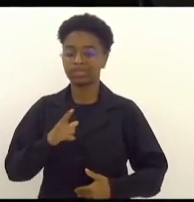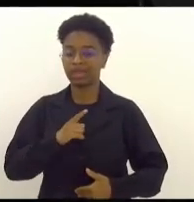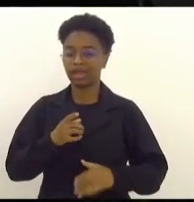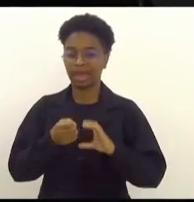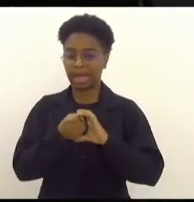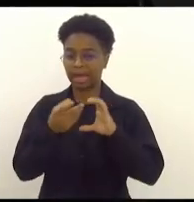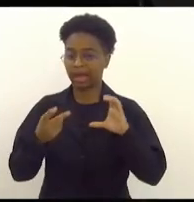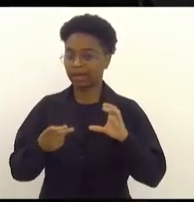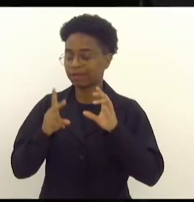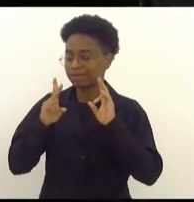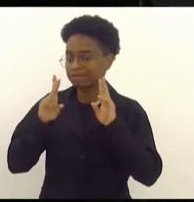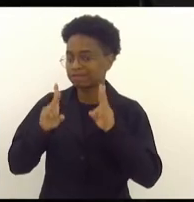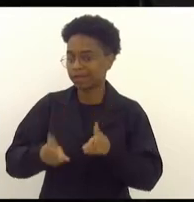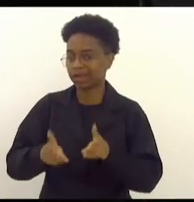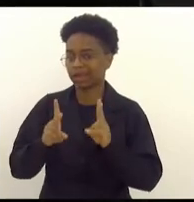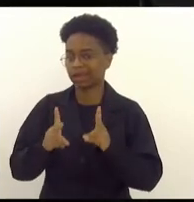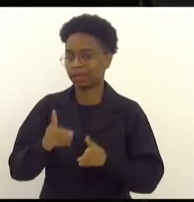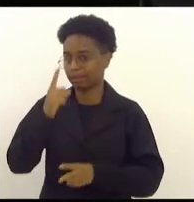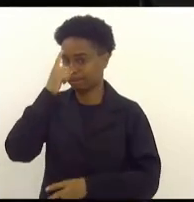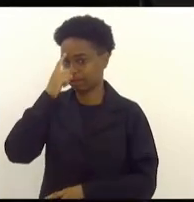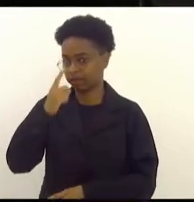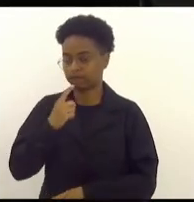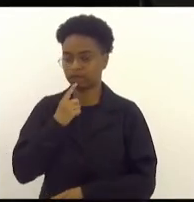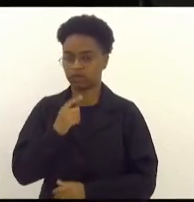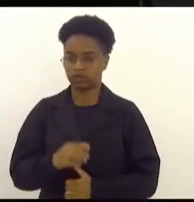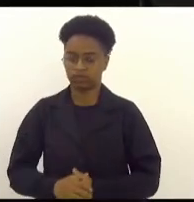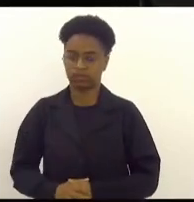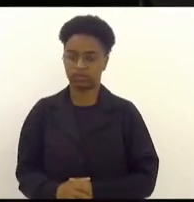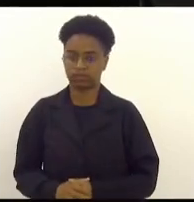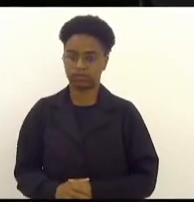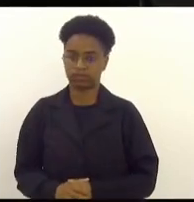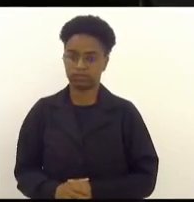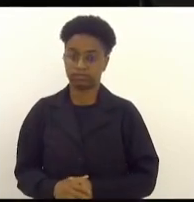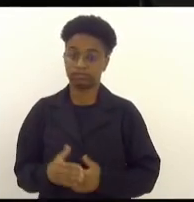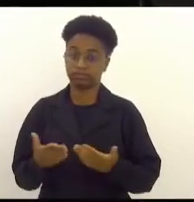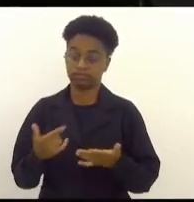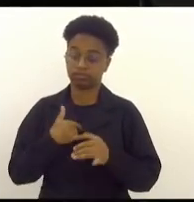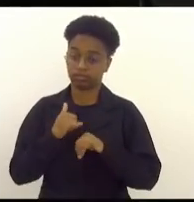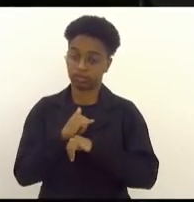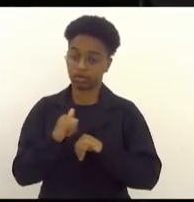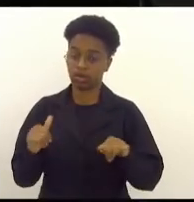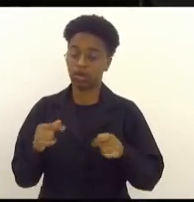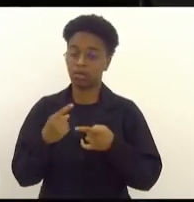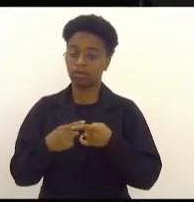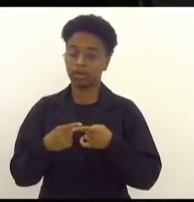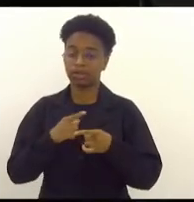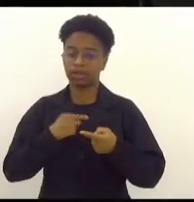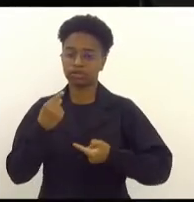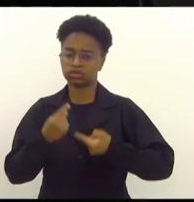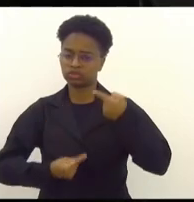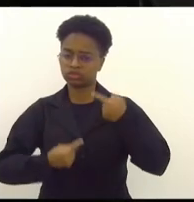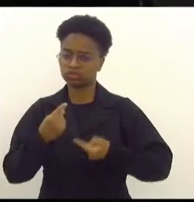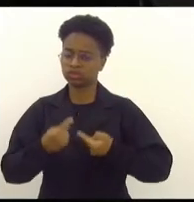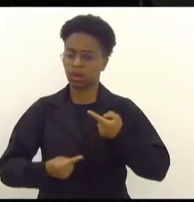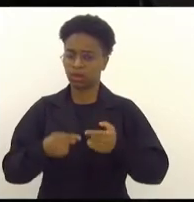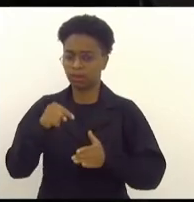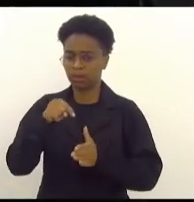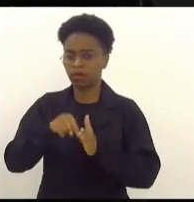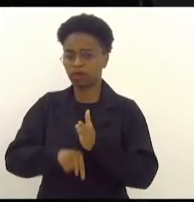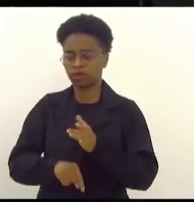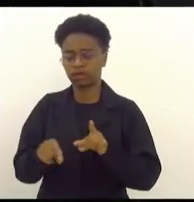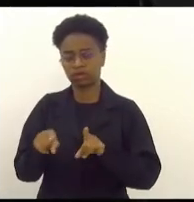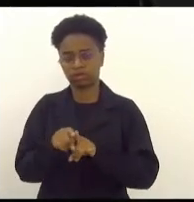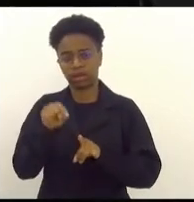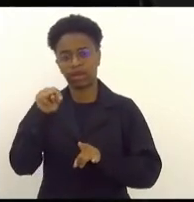perfil quero dizer isso porque há uma discussão profunda que inclusive